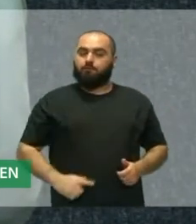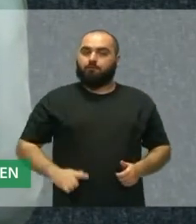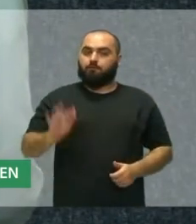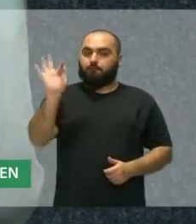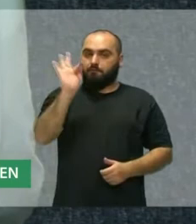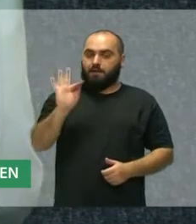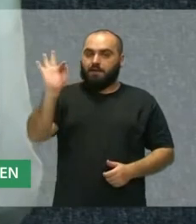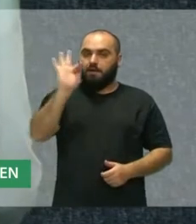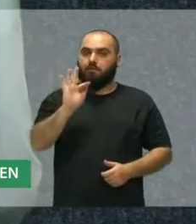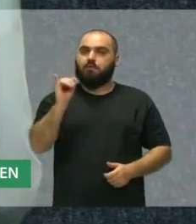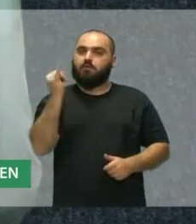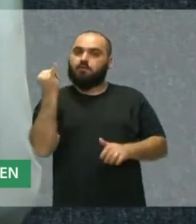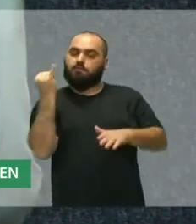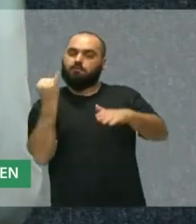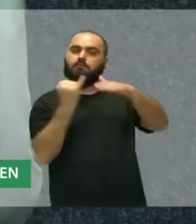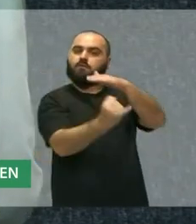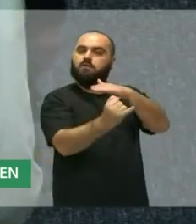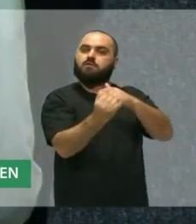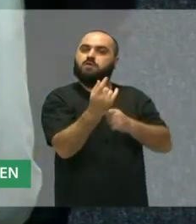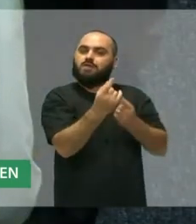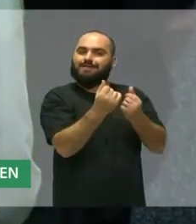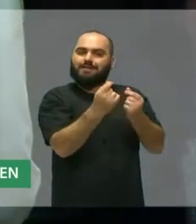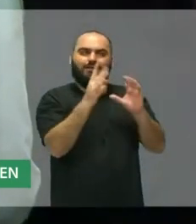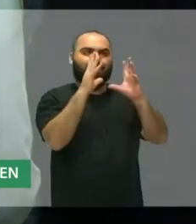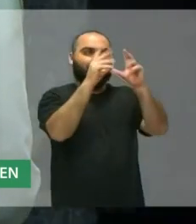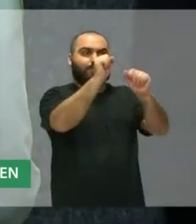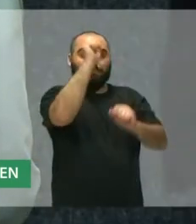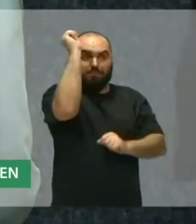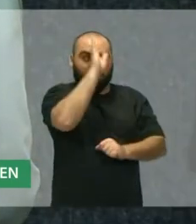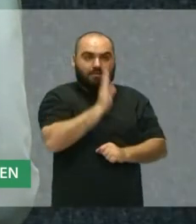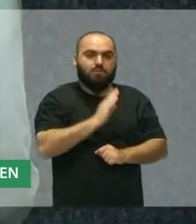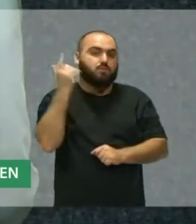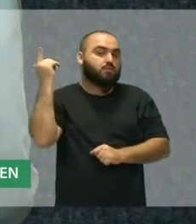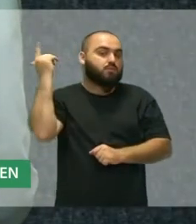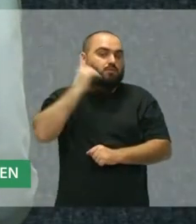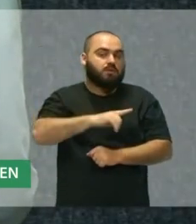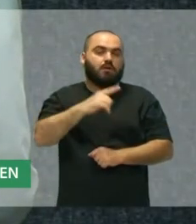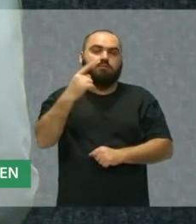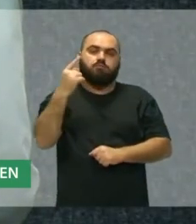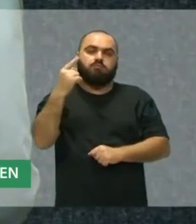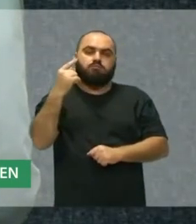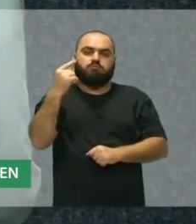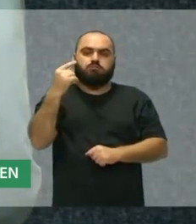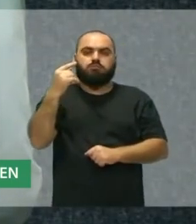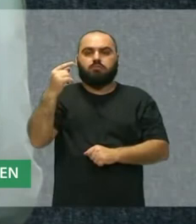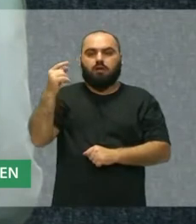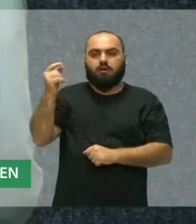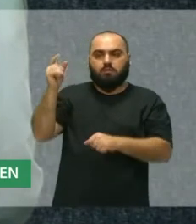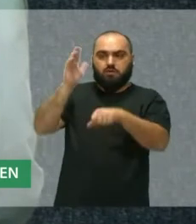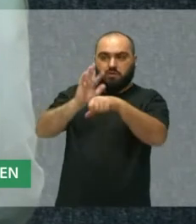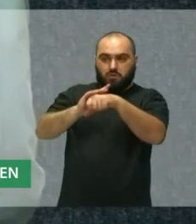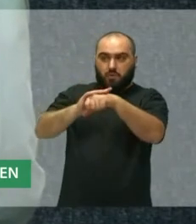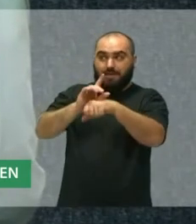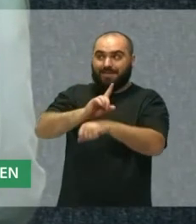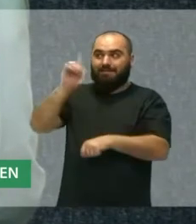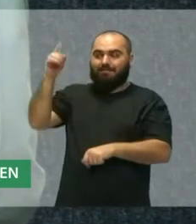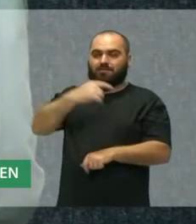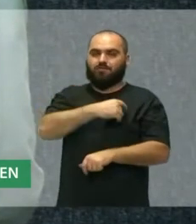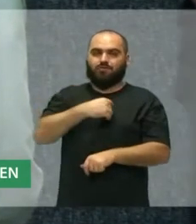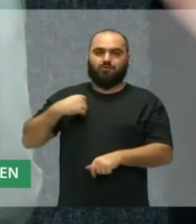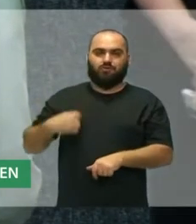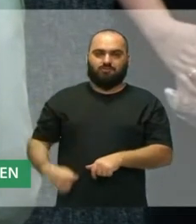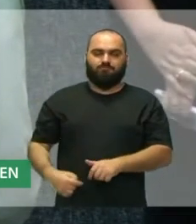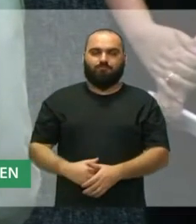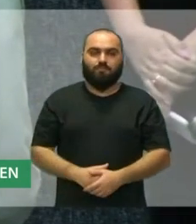investiu bastante dinheiro em todo o Brasil para o combate da peste chinesa. Eu gostaria de perguntar para a senhora, esse